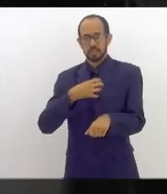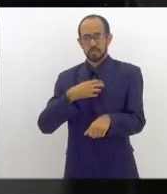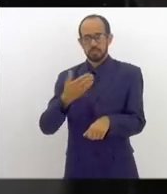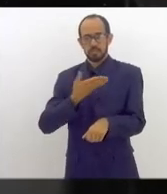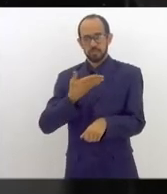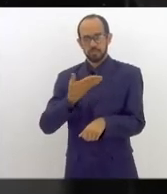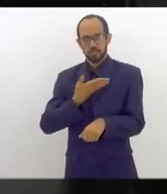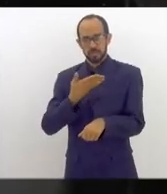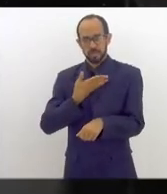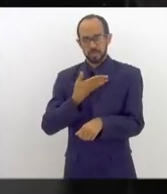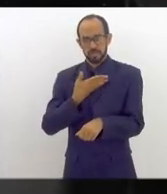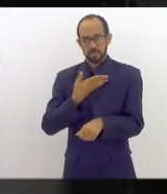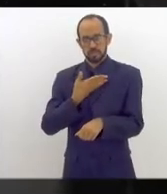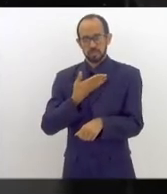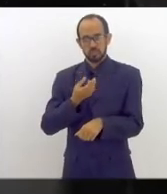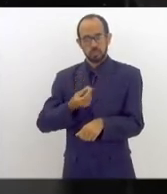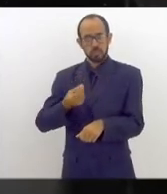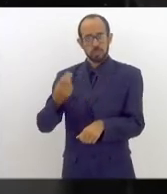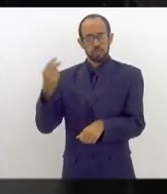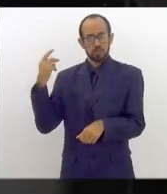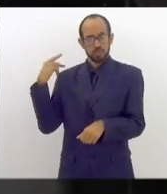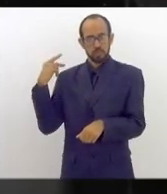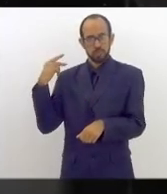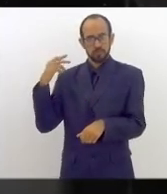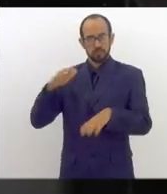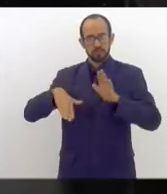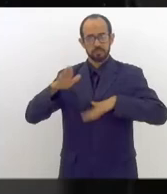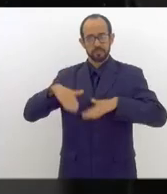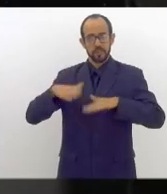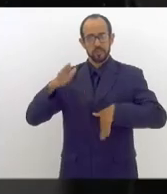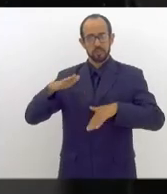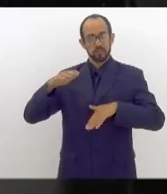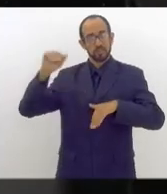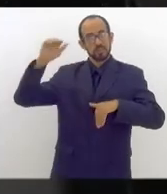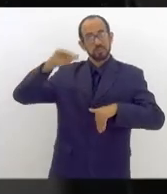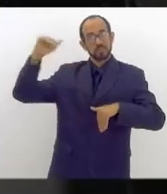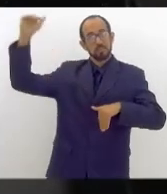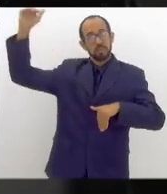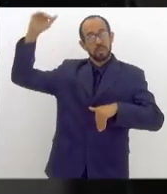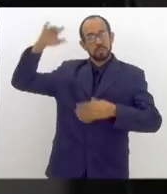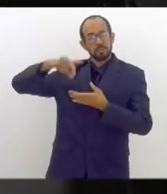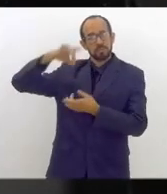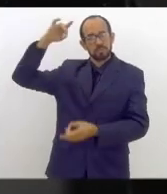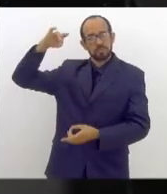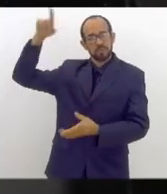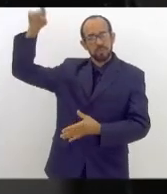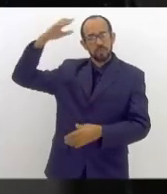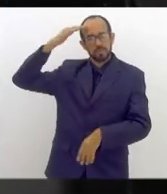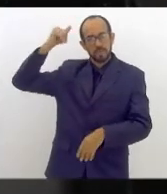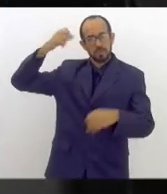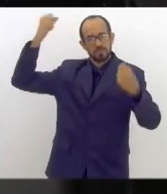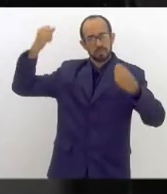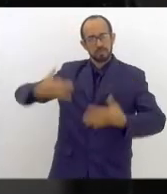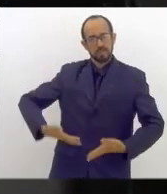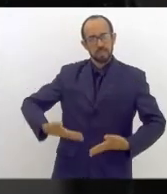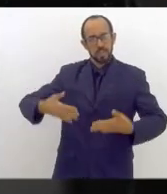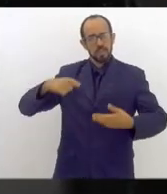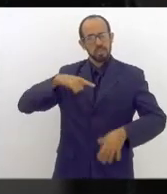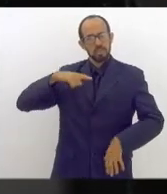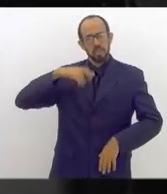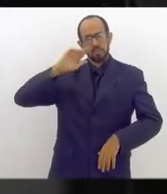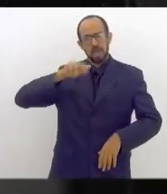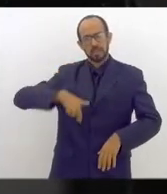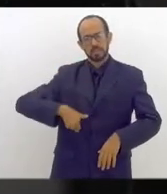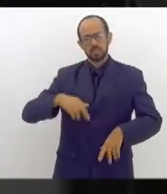amizade muito antiga Talvez lá o plano espiritual saiba Explique isso tem uma razão